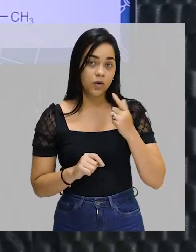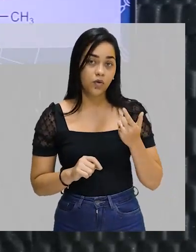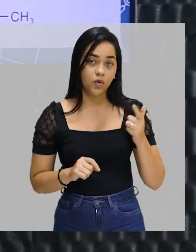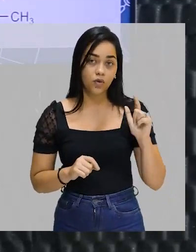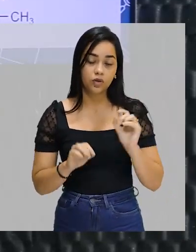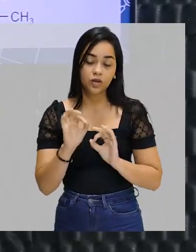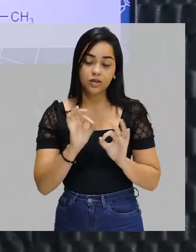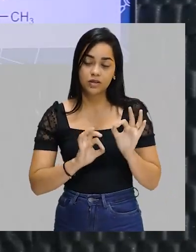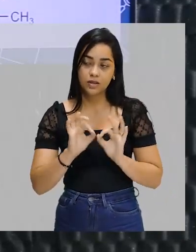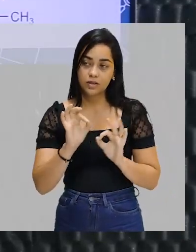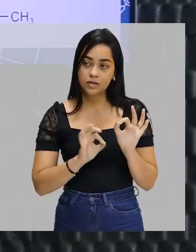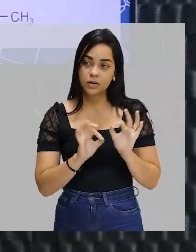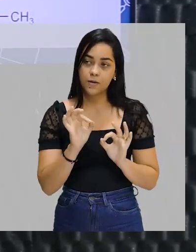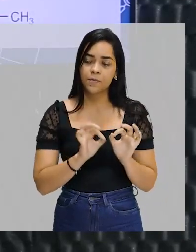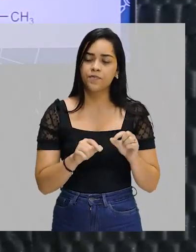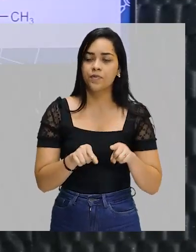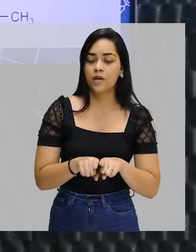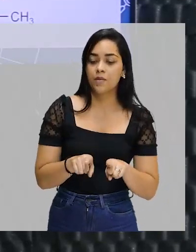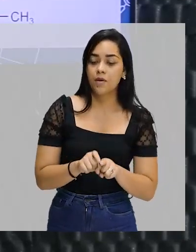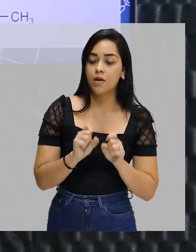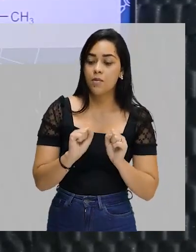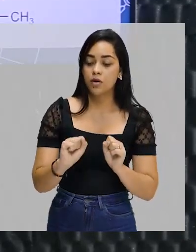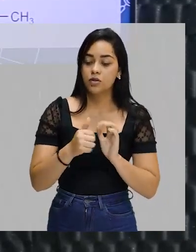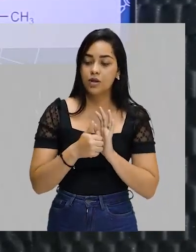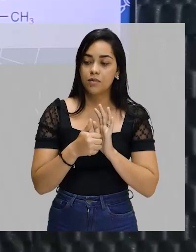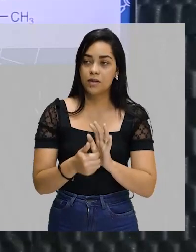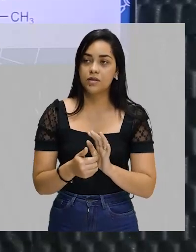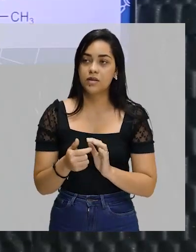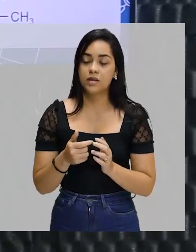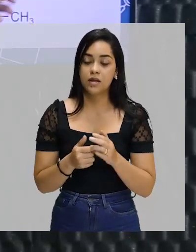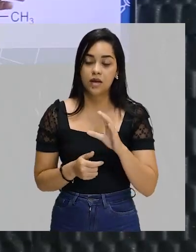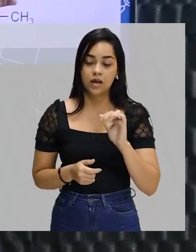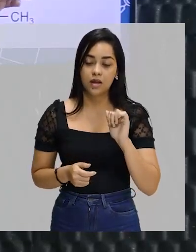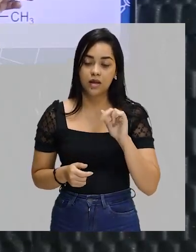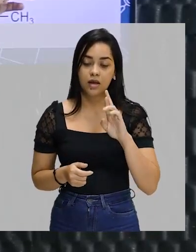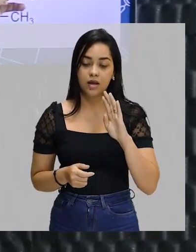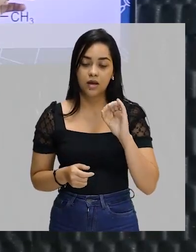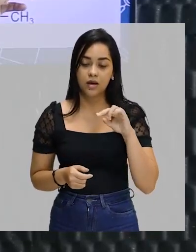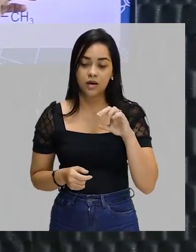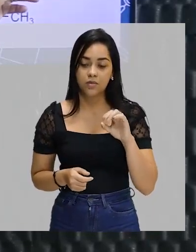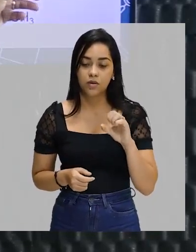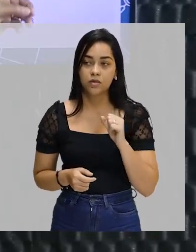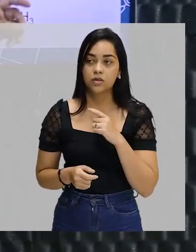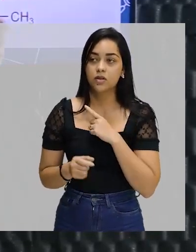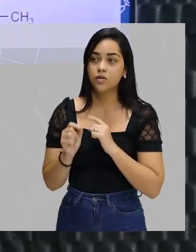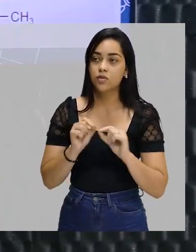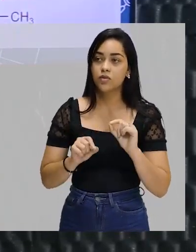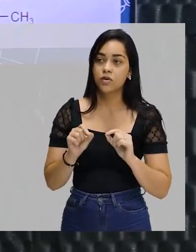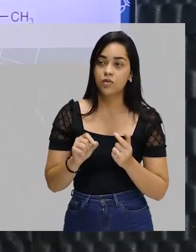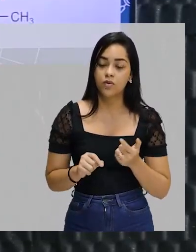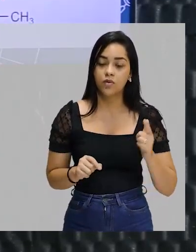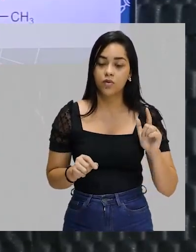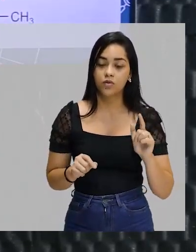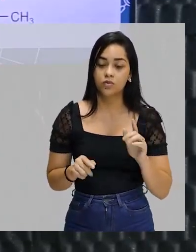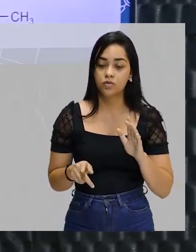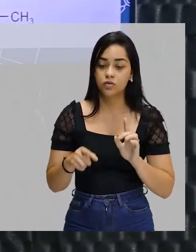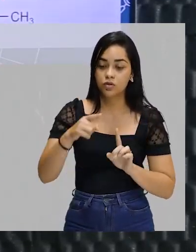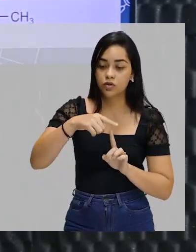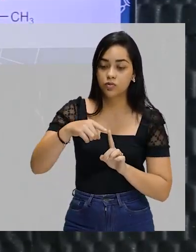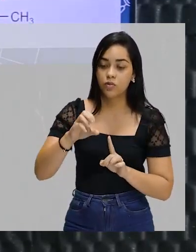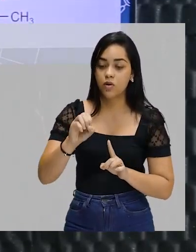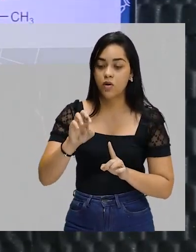outra função. Ele também pode aparecer entre carbonos, aí eu vou ter uma outra função